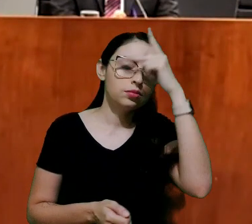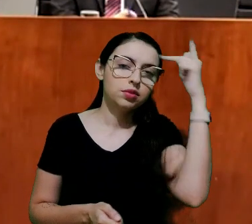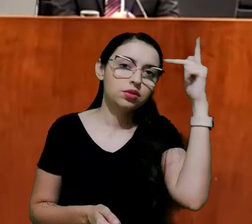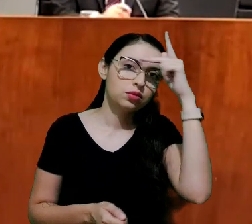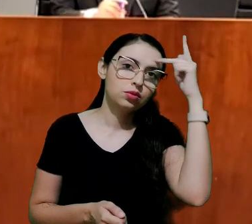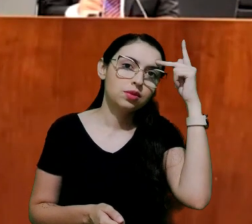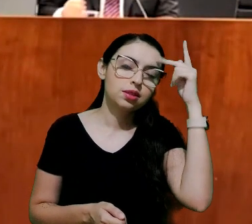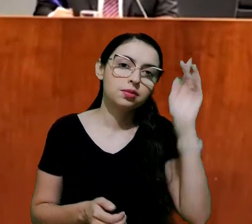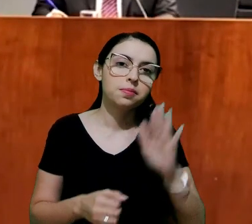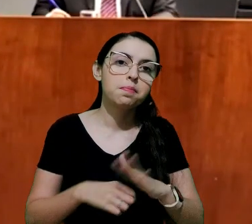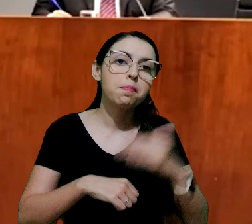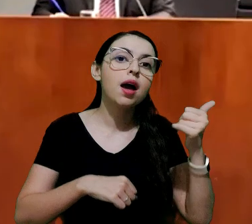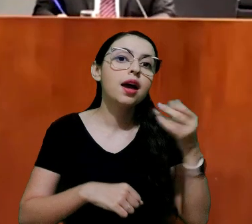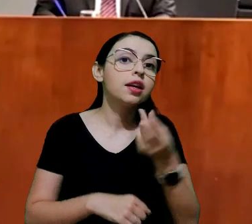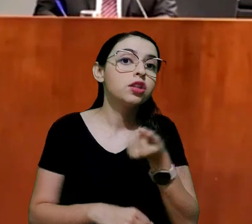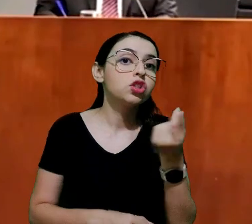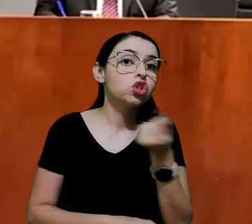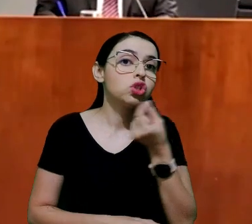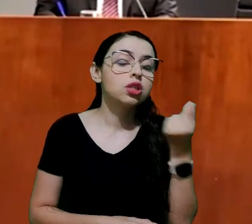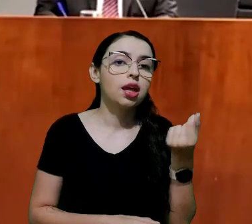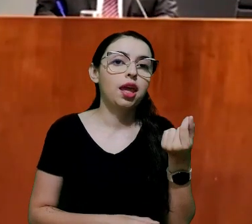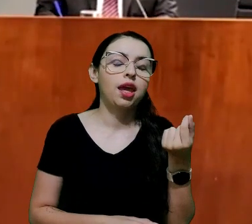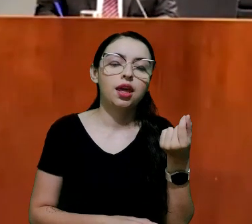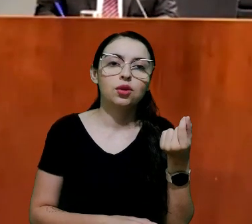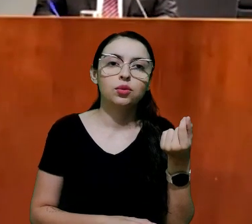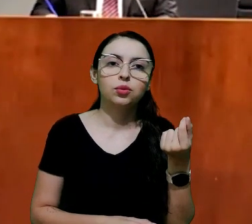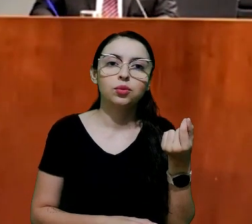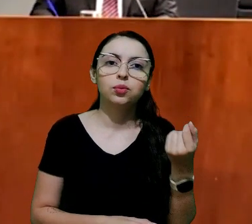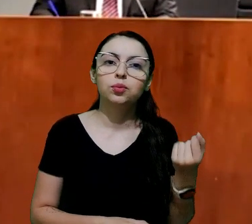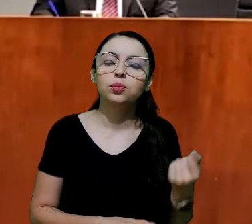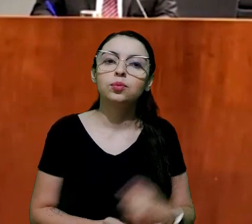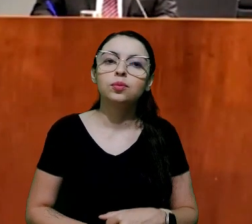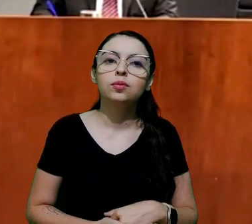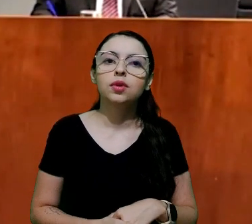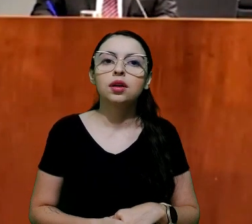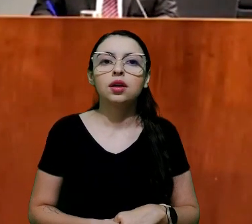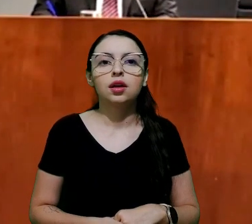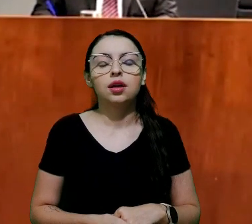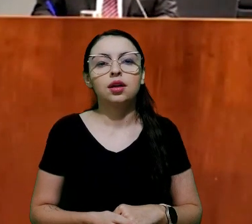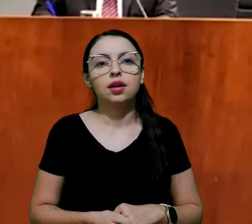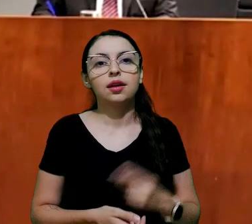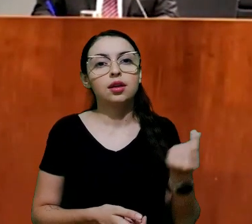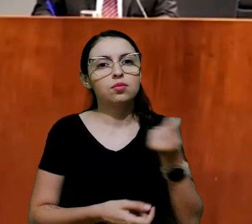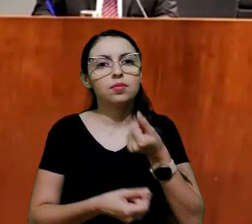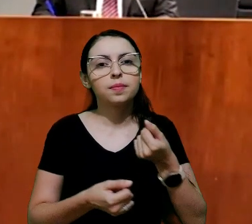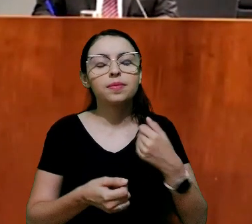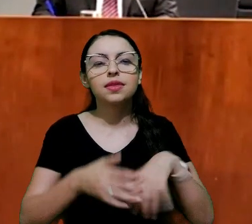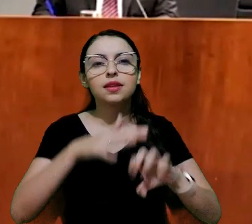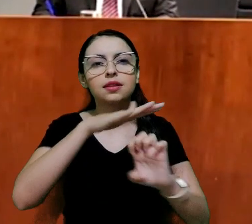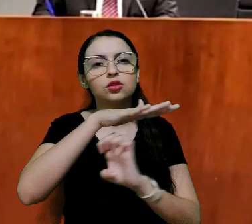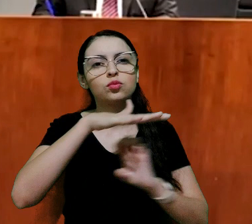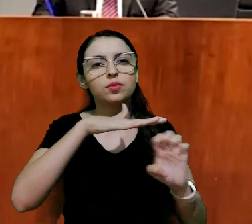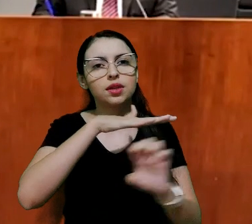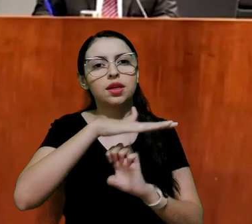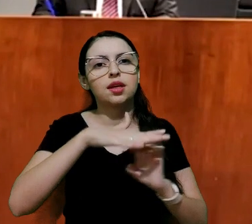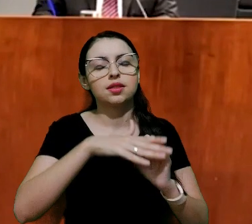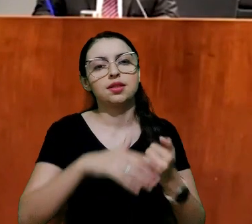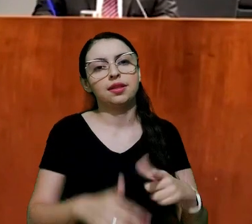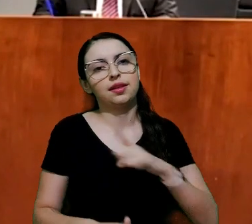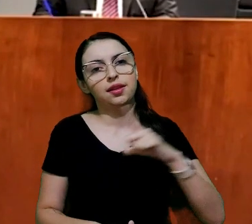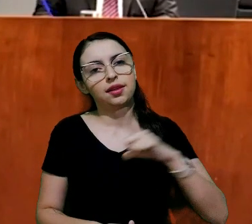recursos, principalmente os que têm patrimônio empresarial. A formação